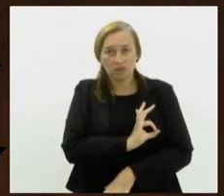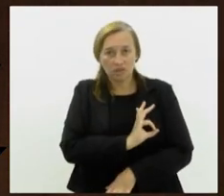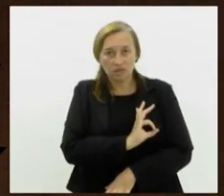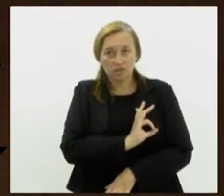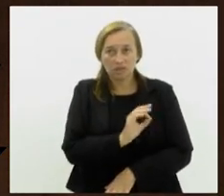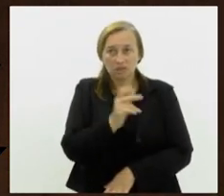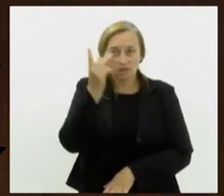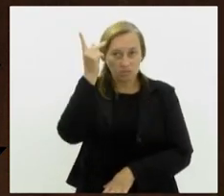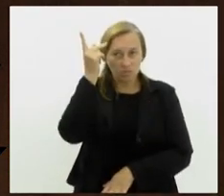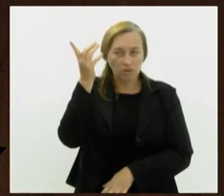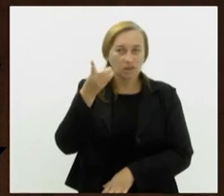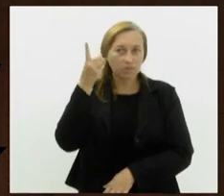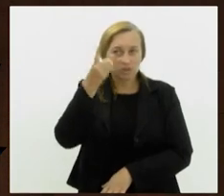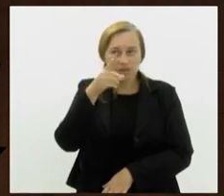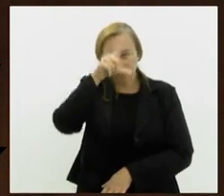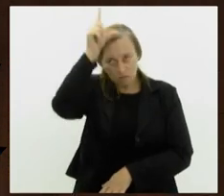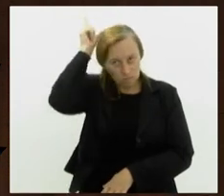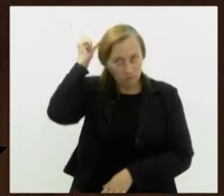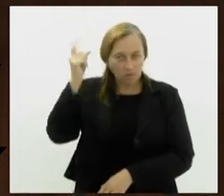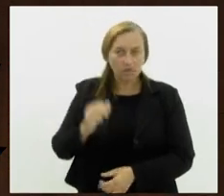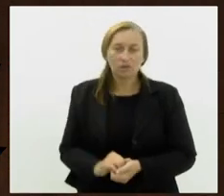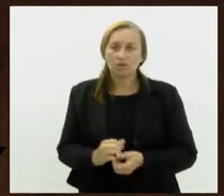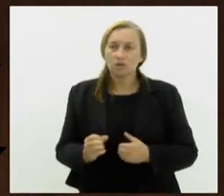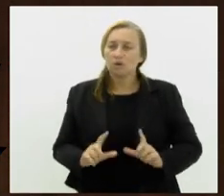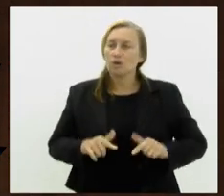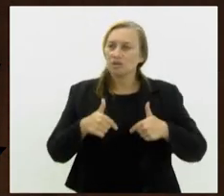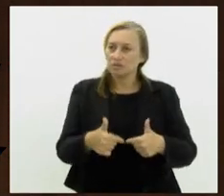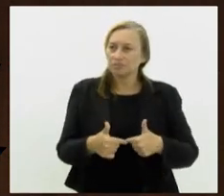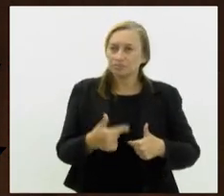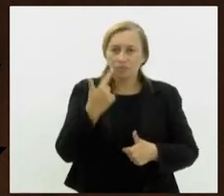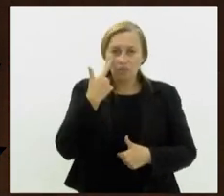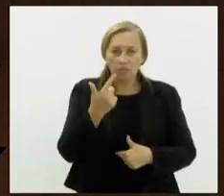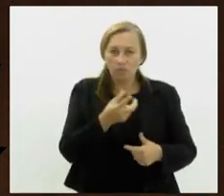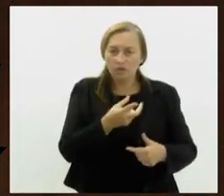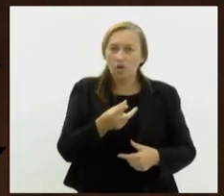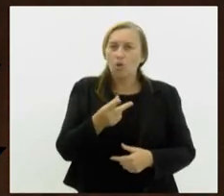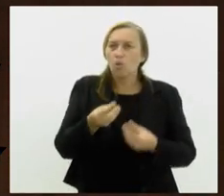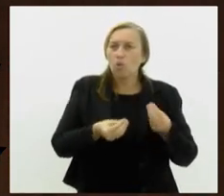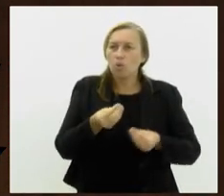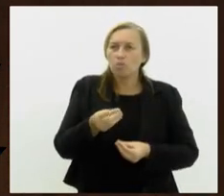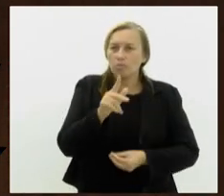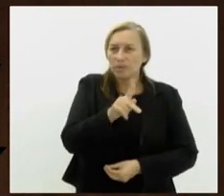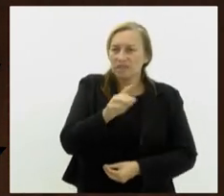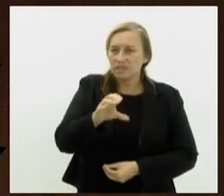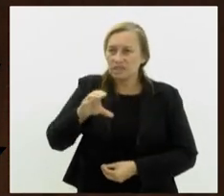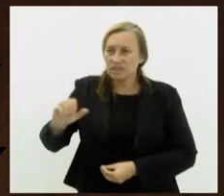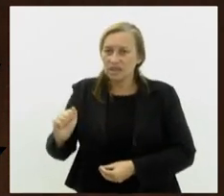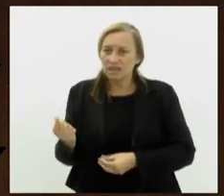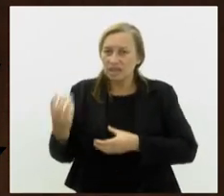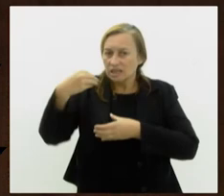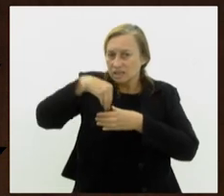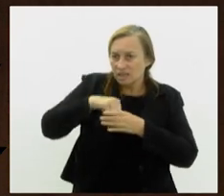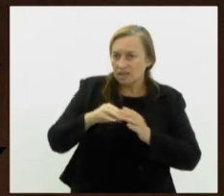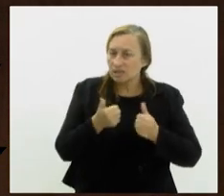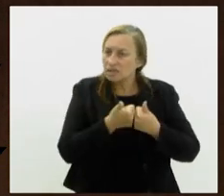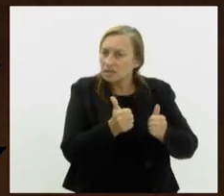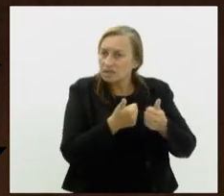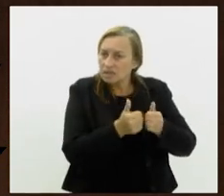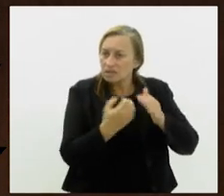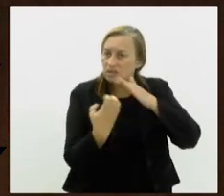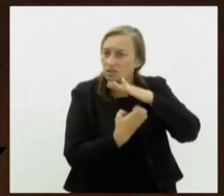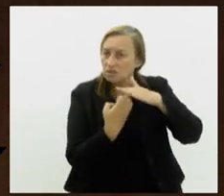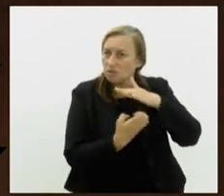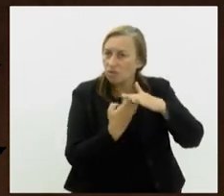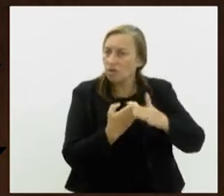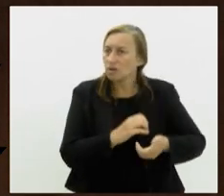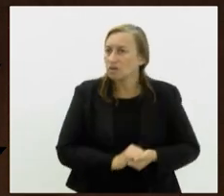Paulo, deputado Luiz Paulo, fizeram uma ação vendo como o PCC está dentro das empresas de ônibus, dos loteamentos